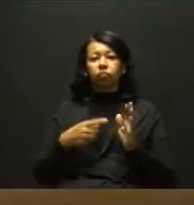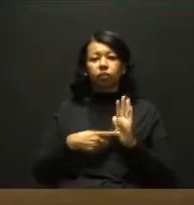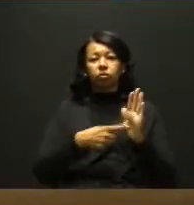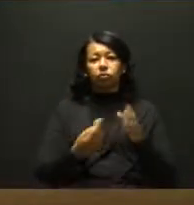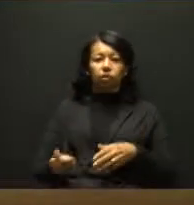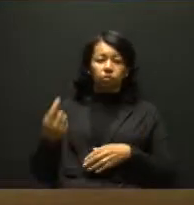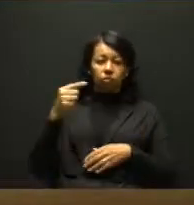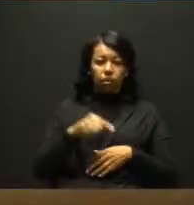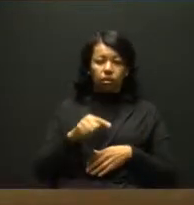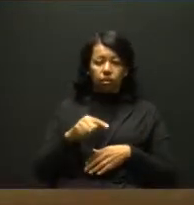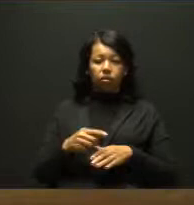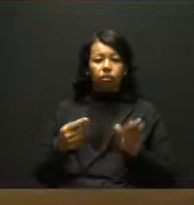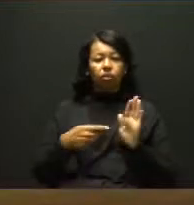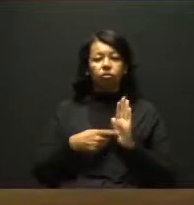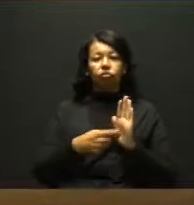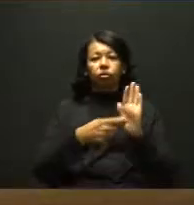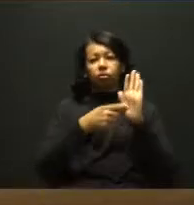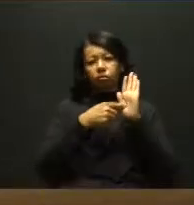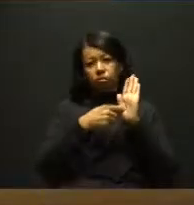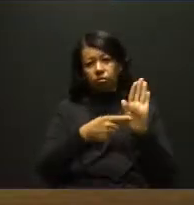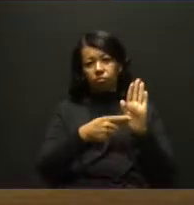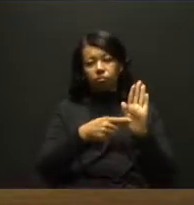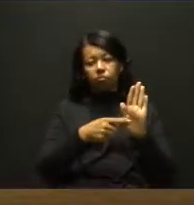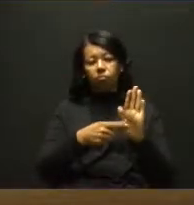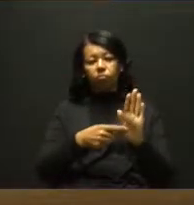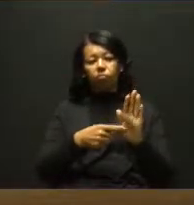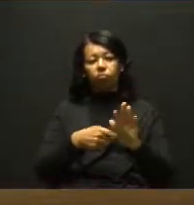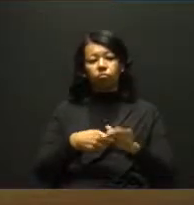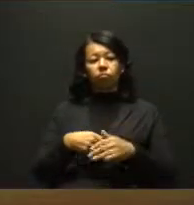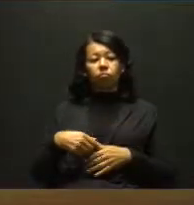aqui uma indicação minha